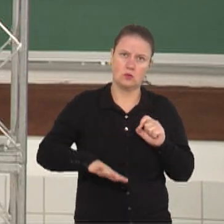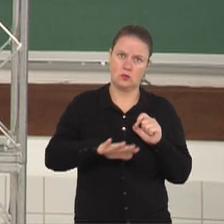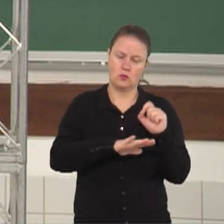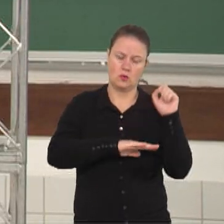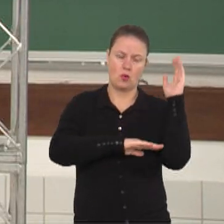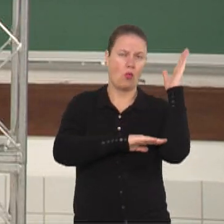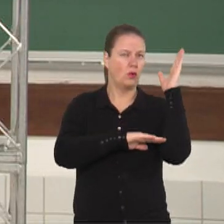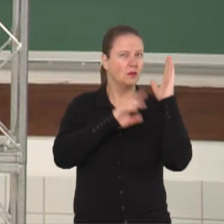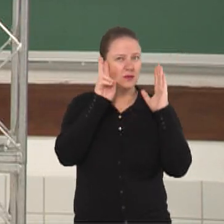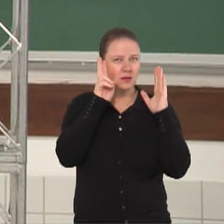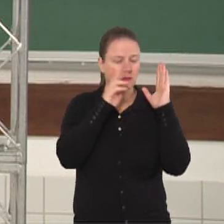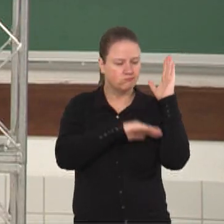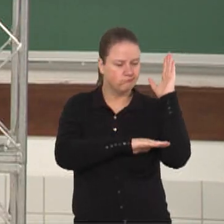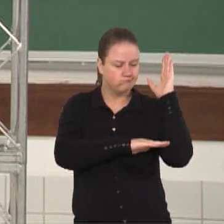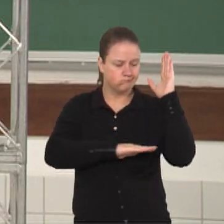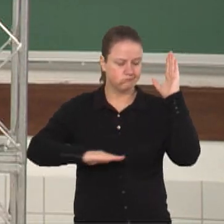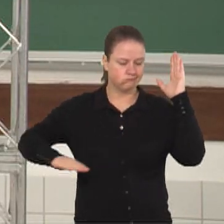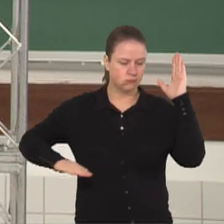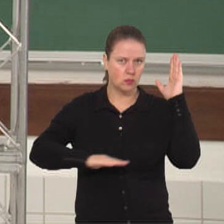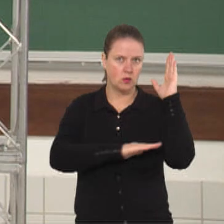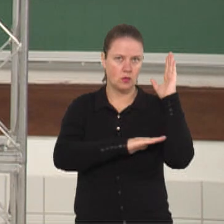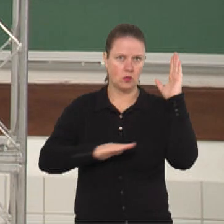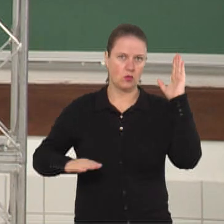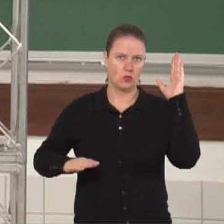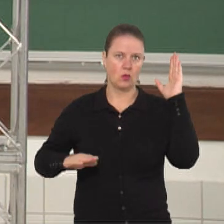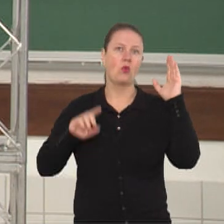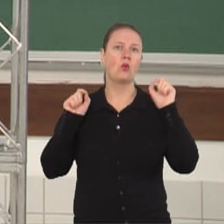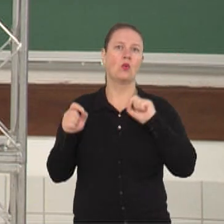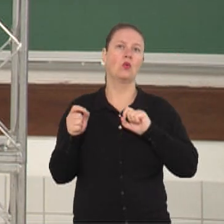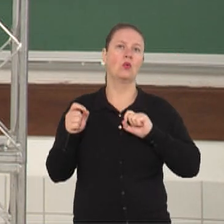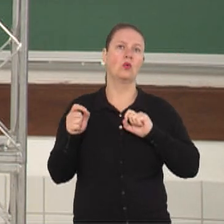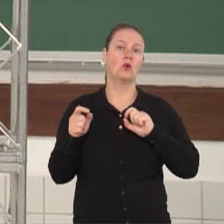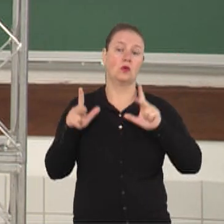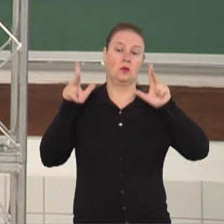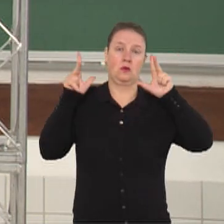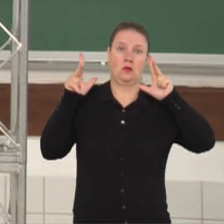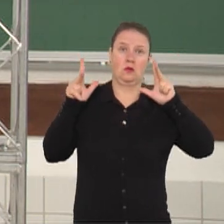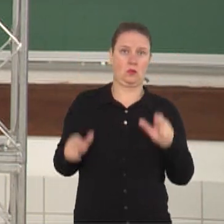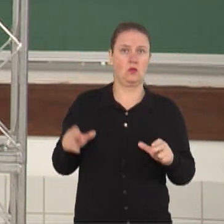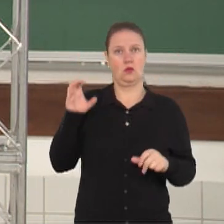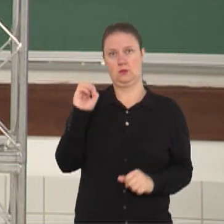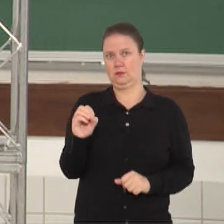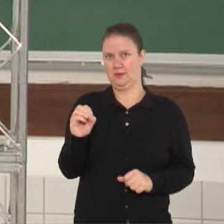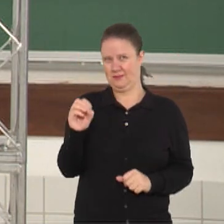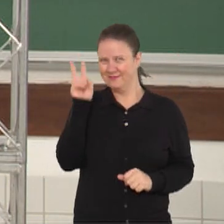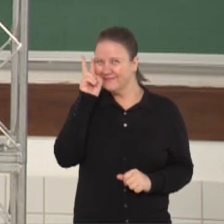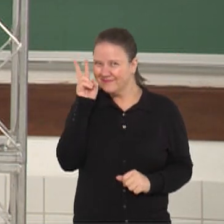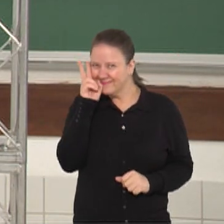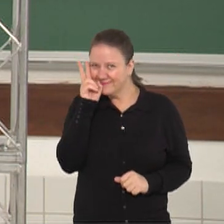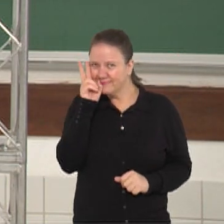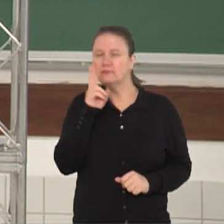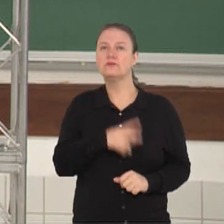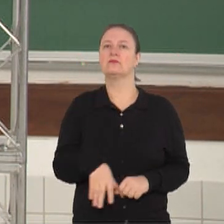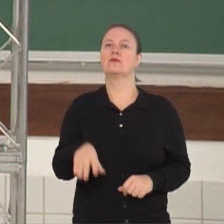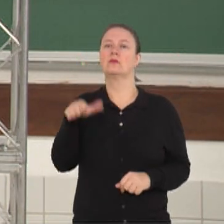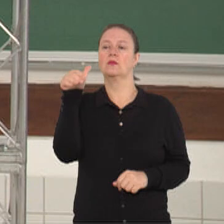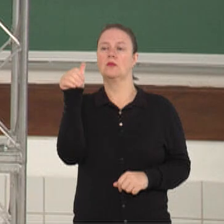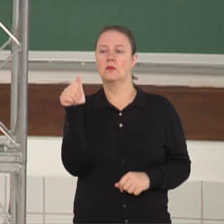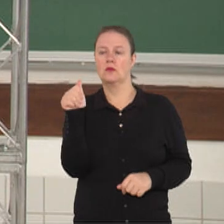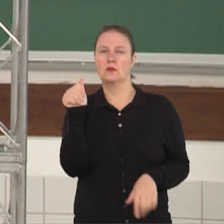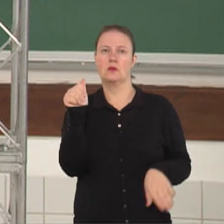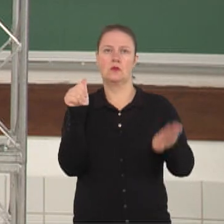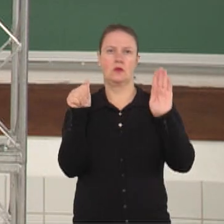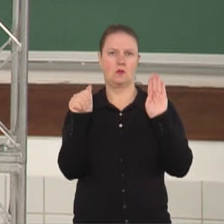cartesiano, é quando eu pego a minha função e iguala a 0. Fica a dica. Letra A e B,